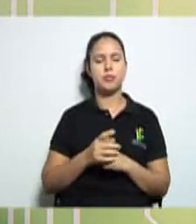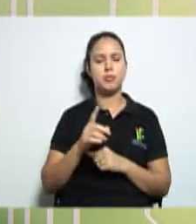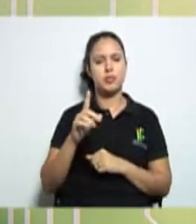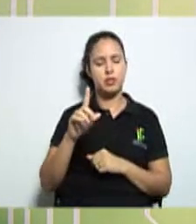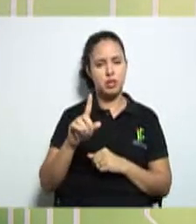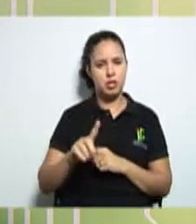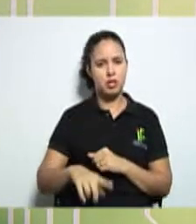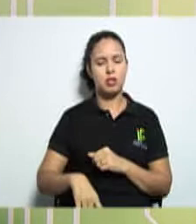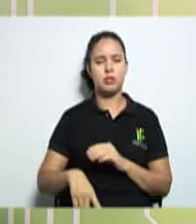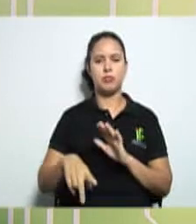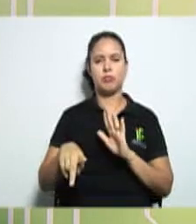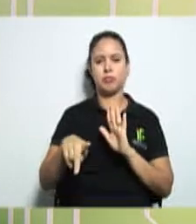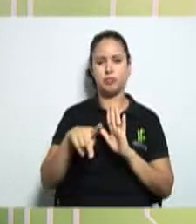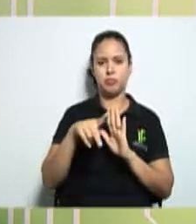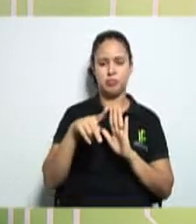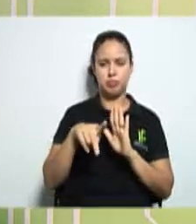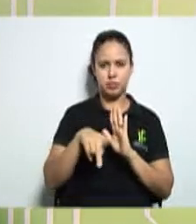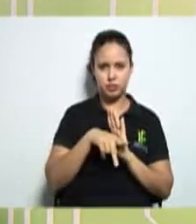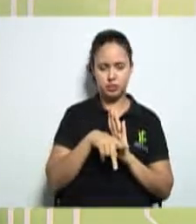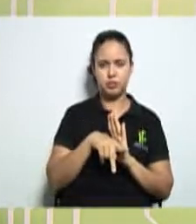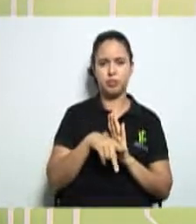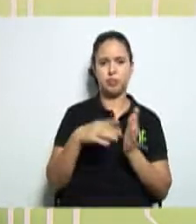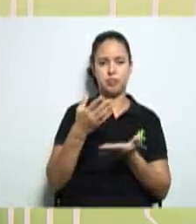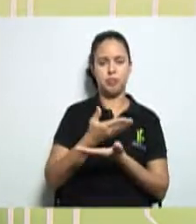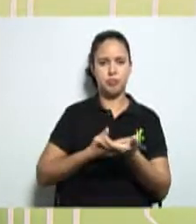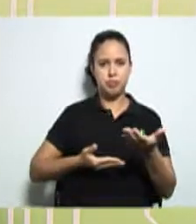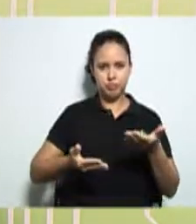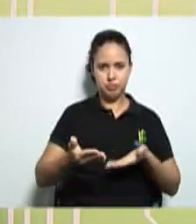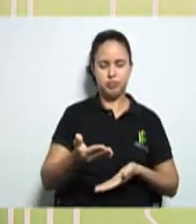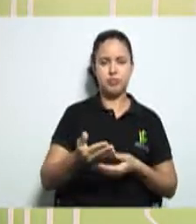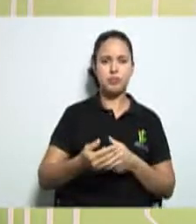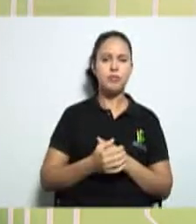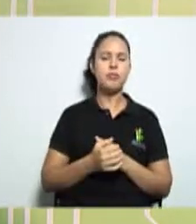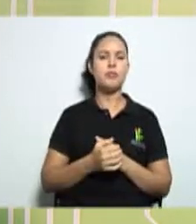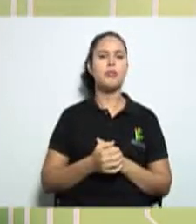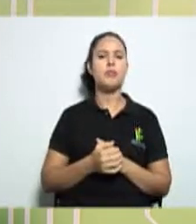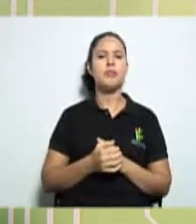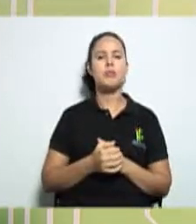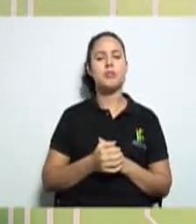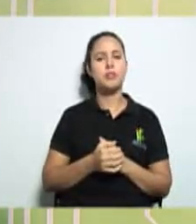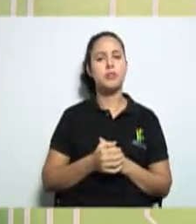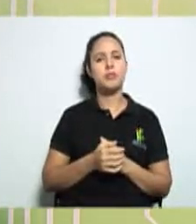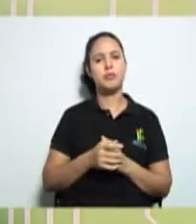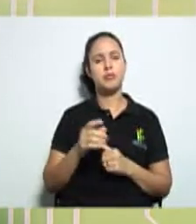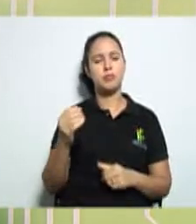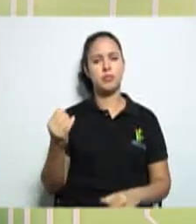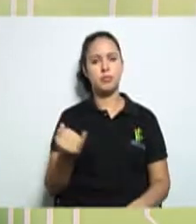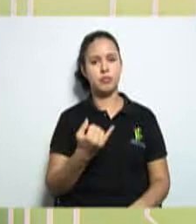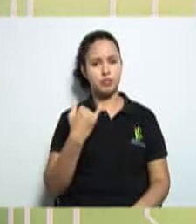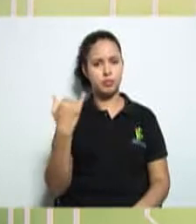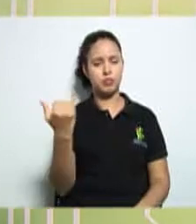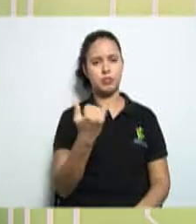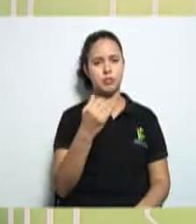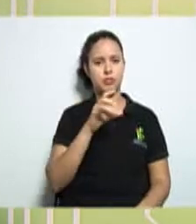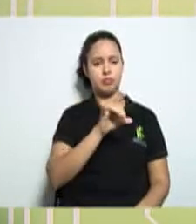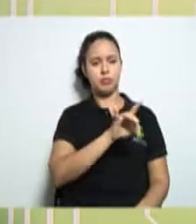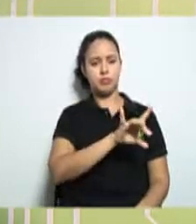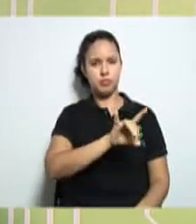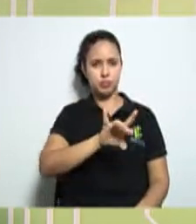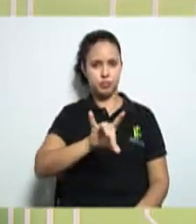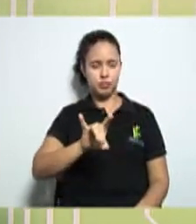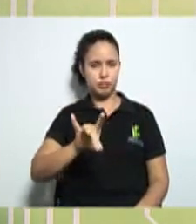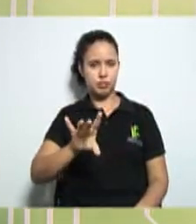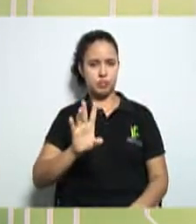integrador. E é importante que vocês entendam aí a importância de cada um dentro